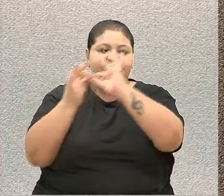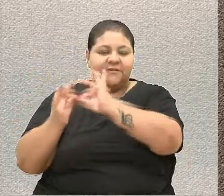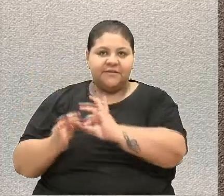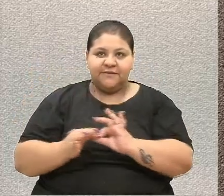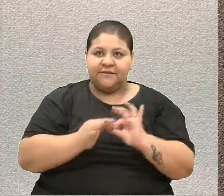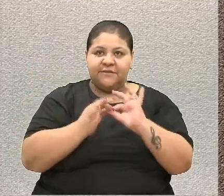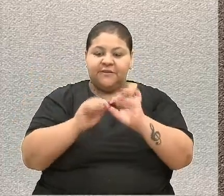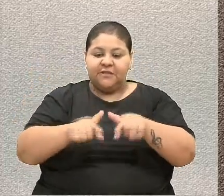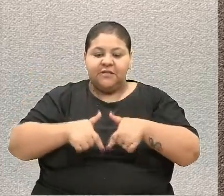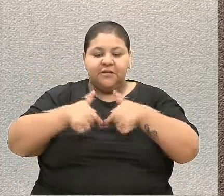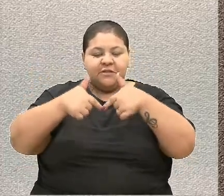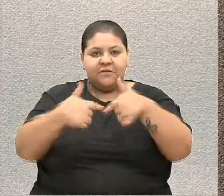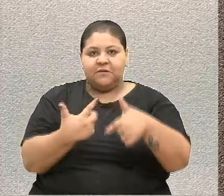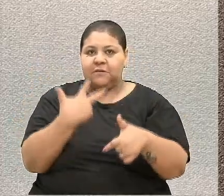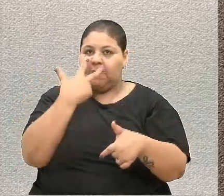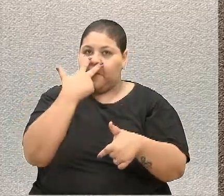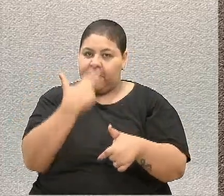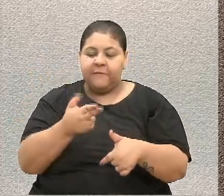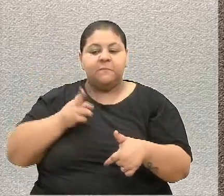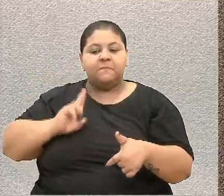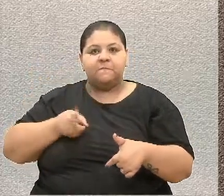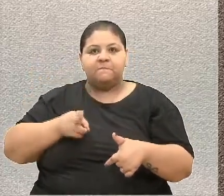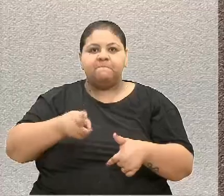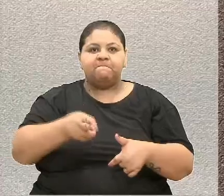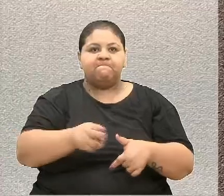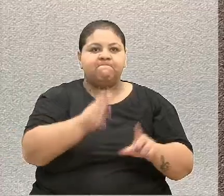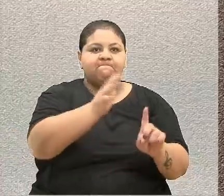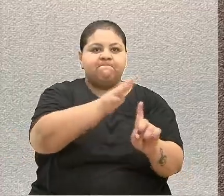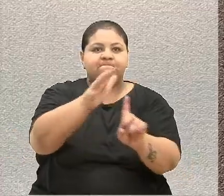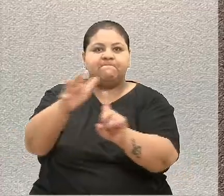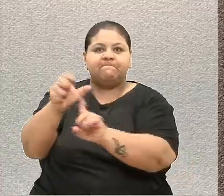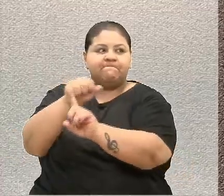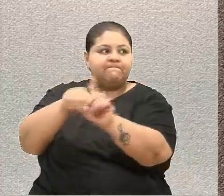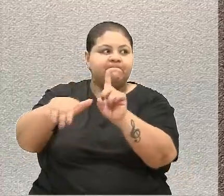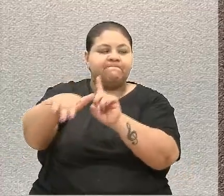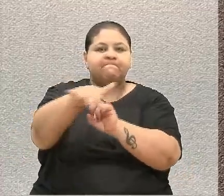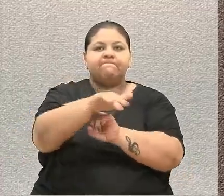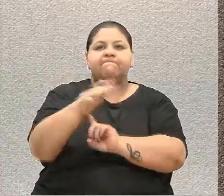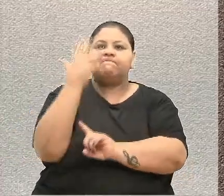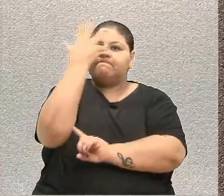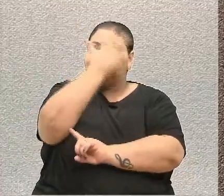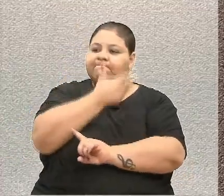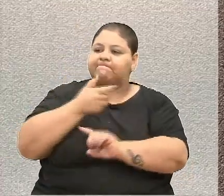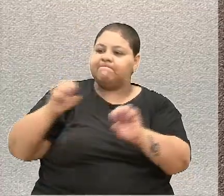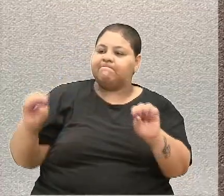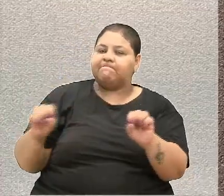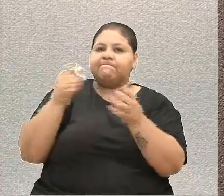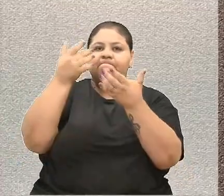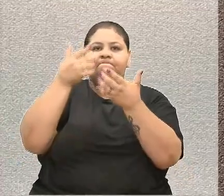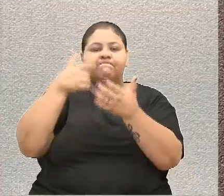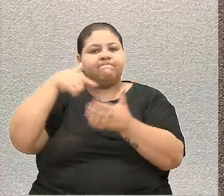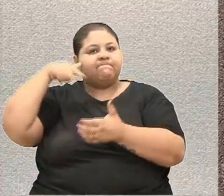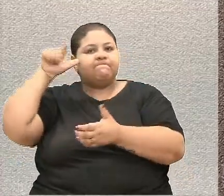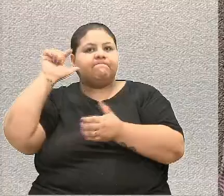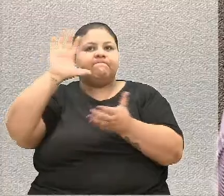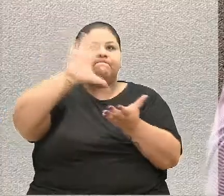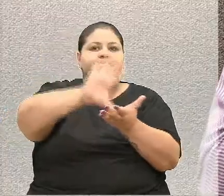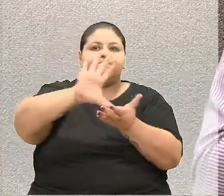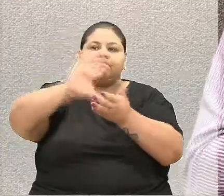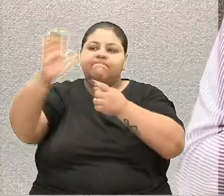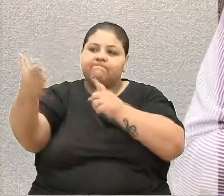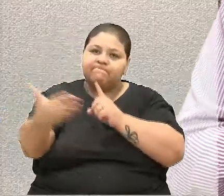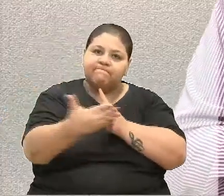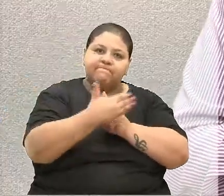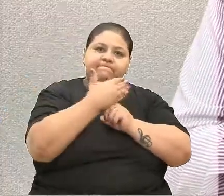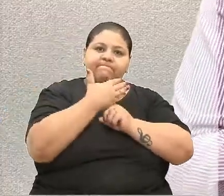ações como essa continuem inspirando nossa sociedade. Um belo evento ontem na praça, acolhendo a toda a